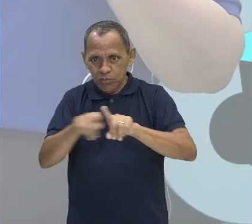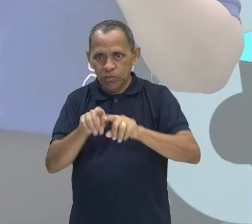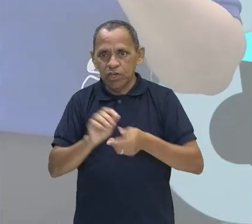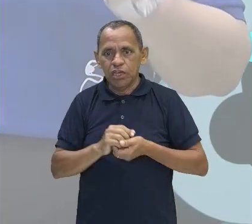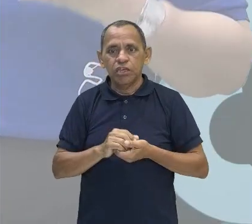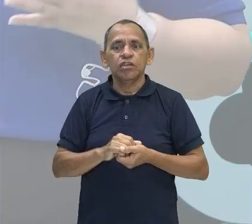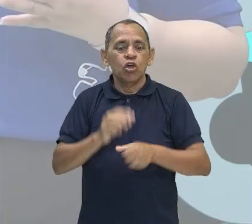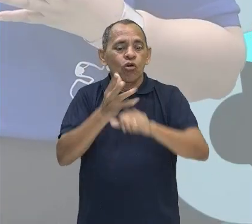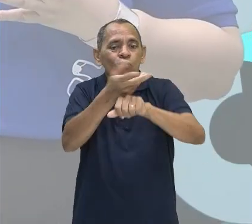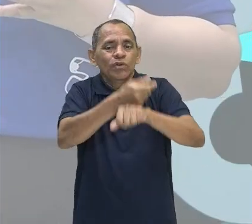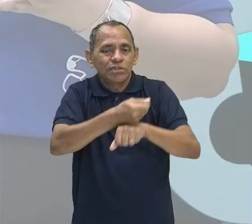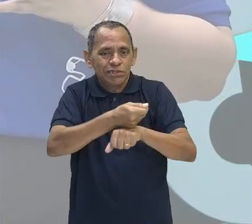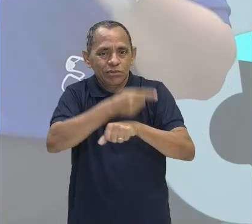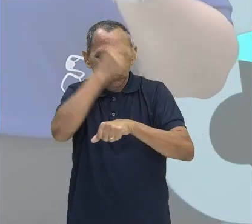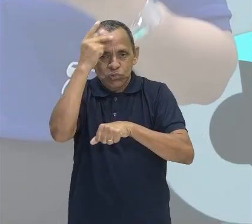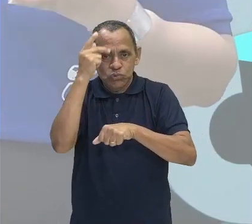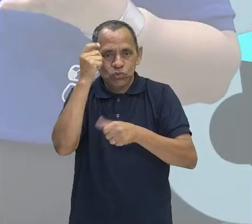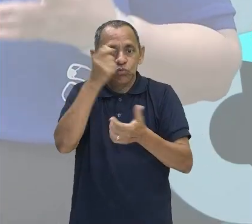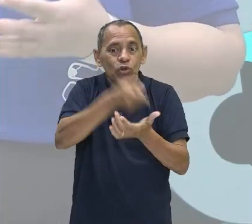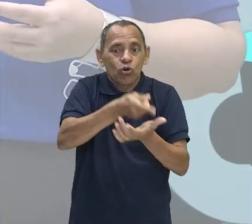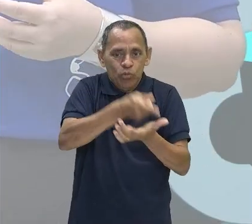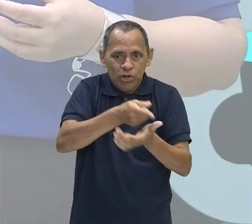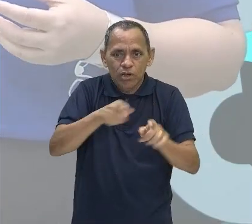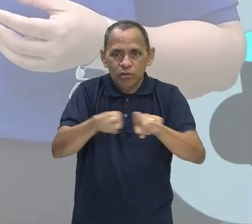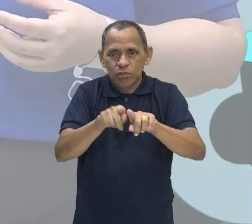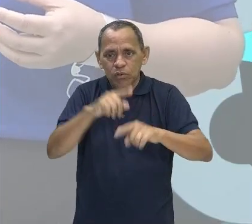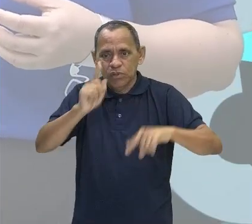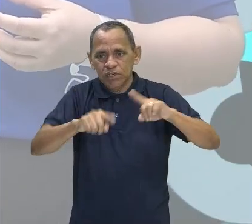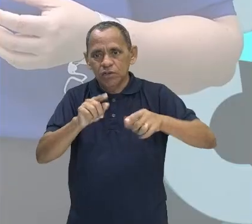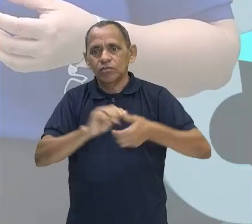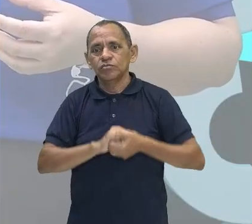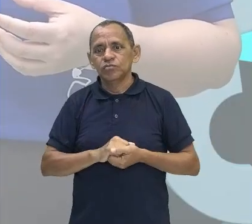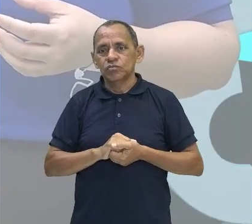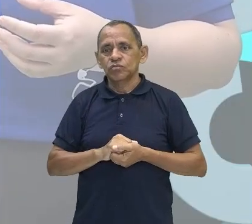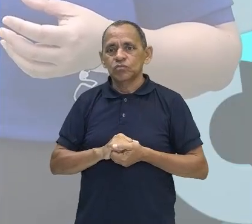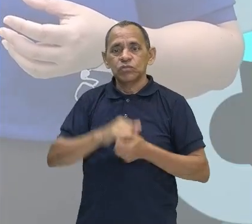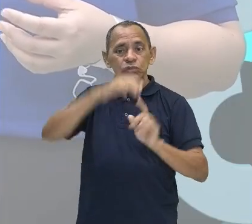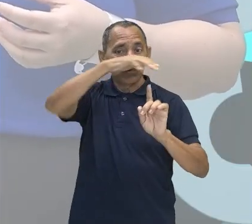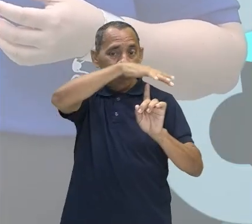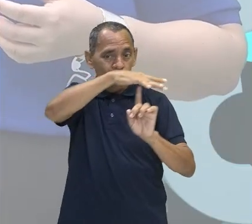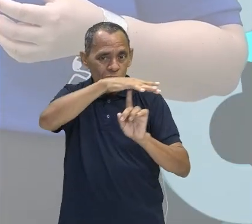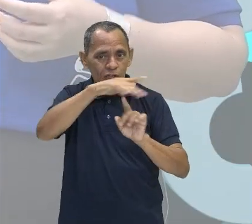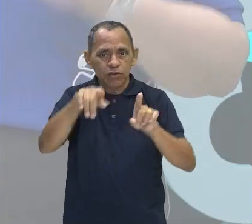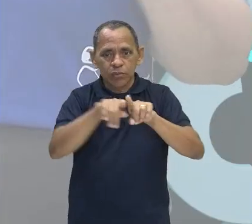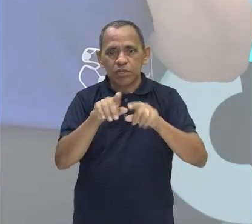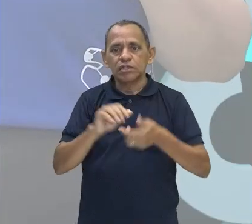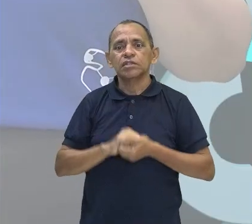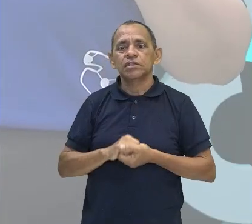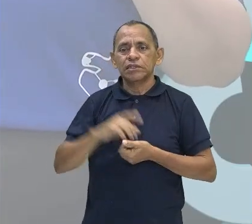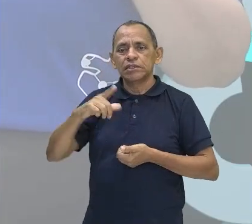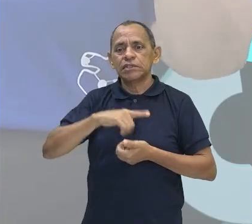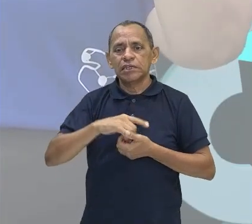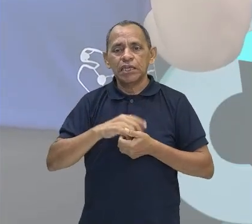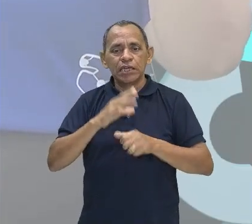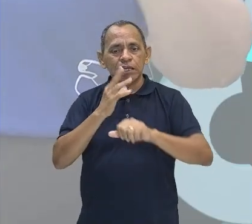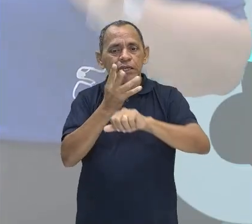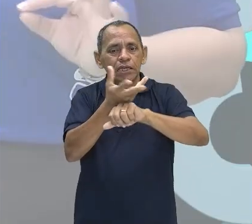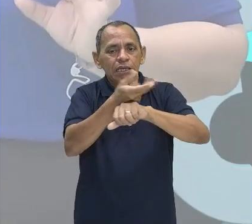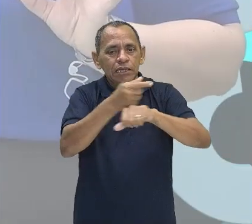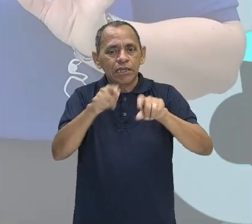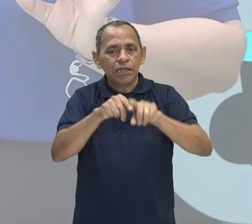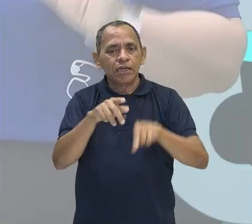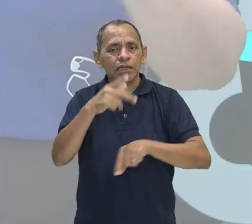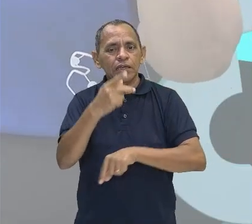E conforme o comentário que apareceu no próprio vídeo, temos ali a persuasão acontecendo. O que é a persuasão? É